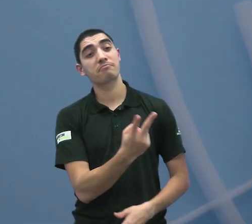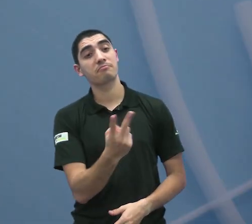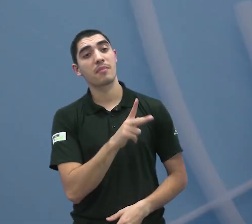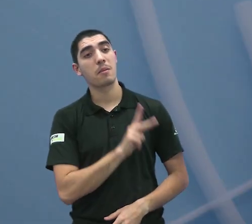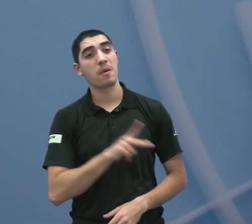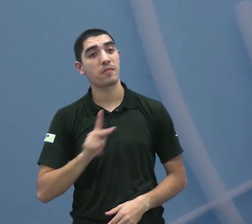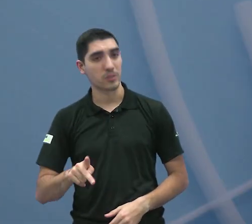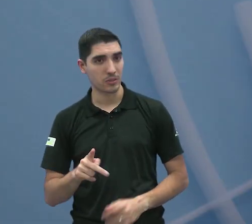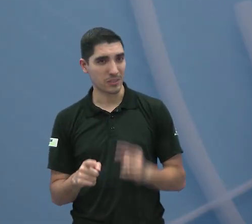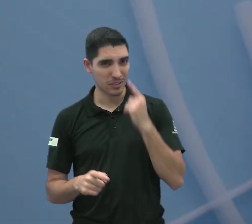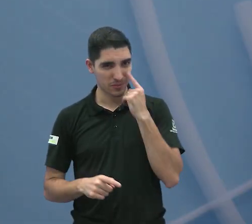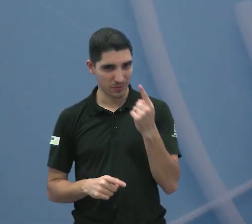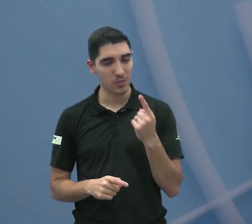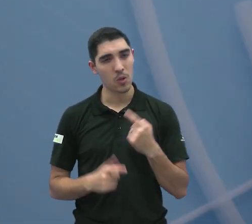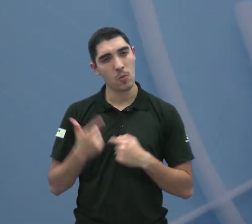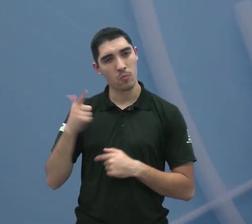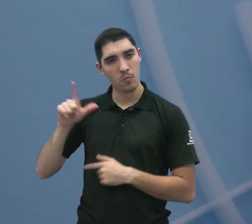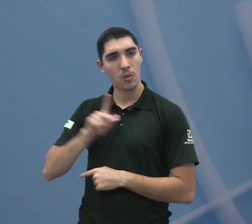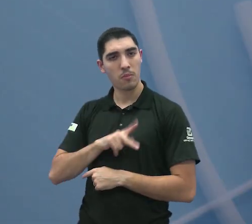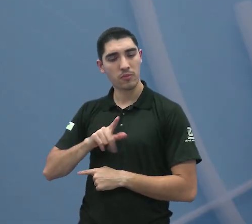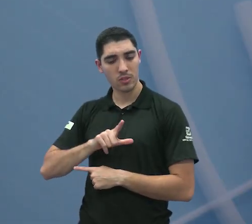vimos bem explicado pelo professor